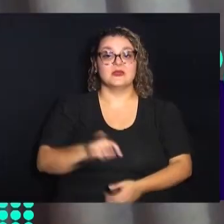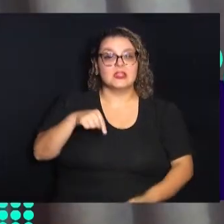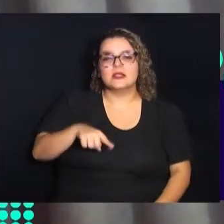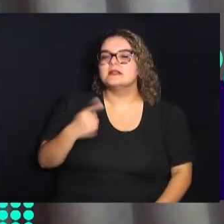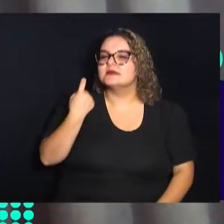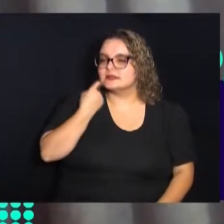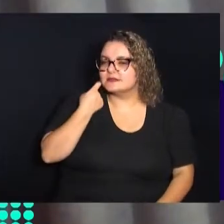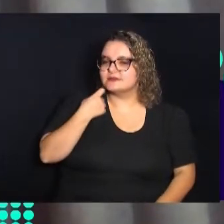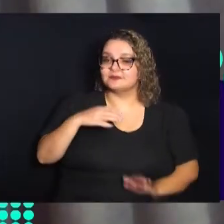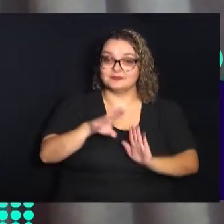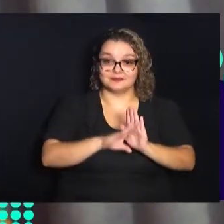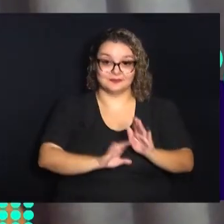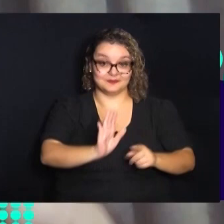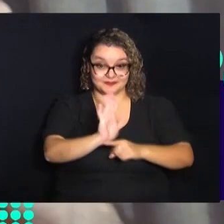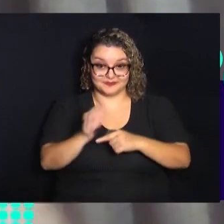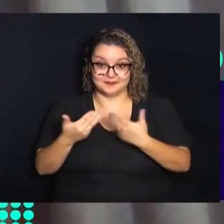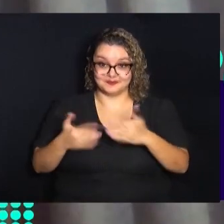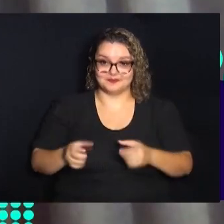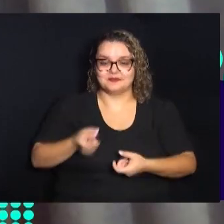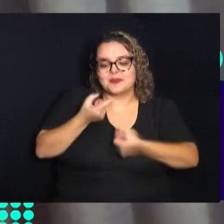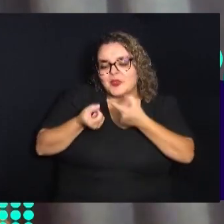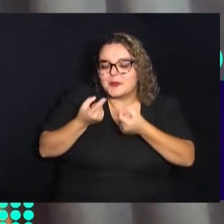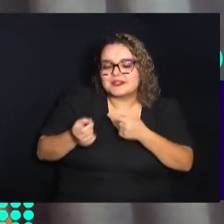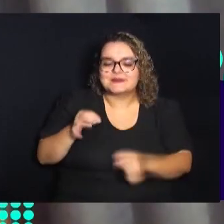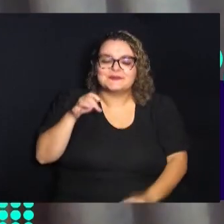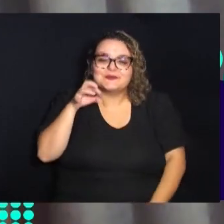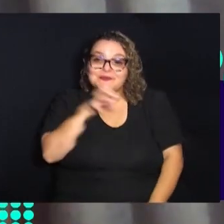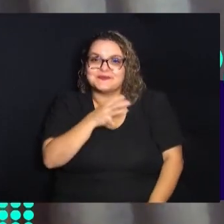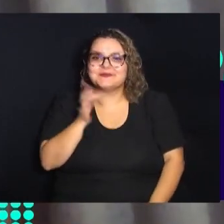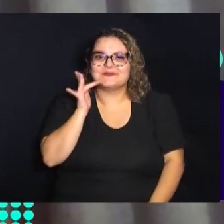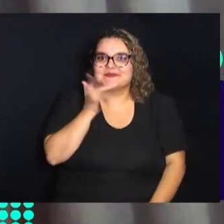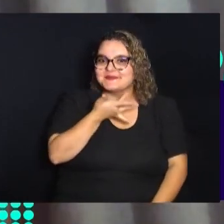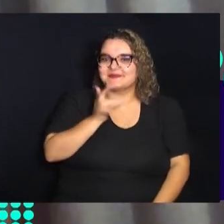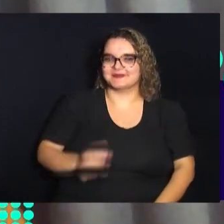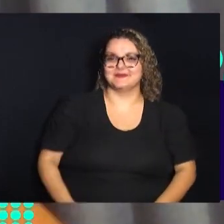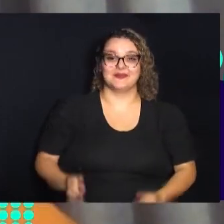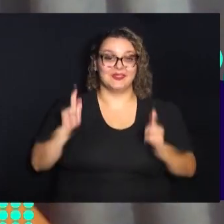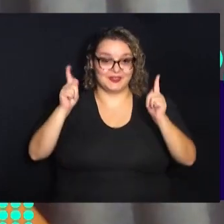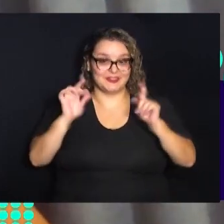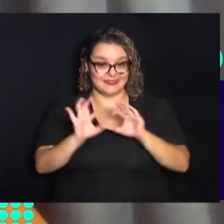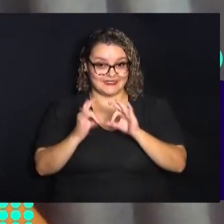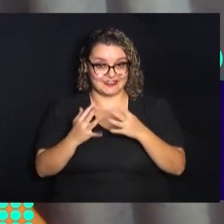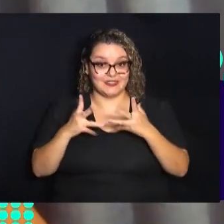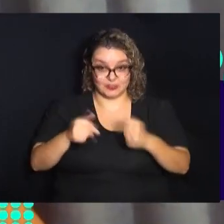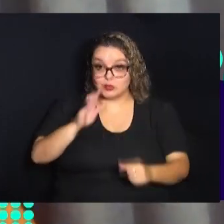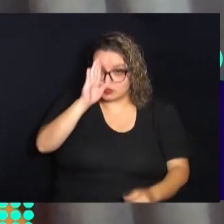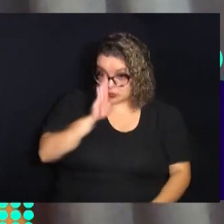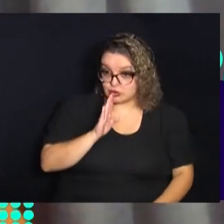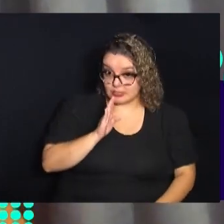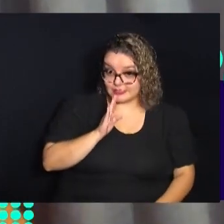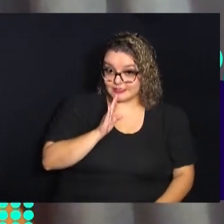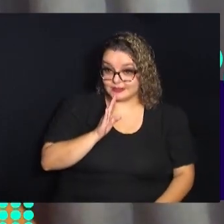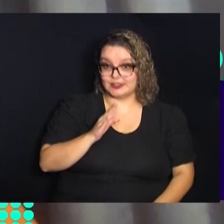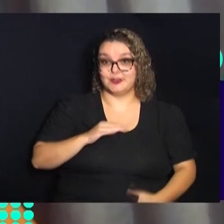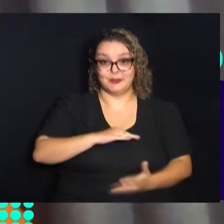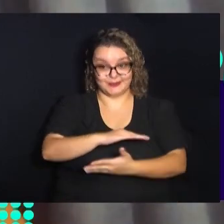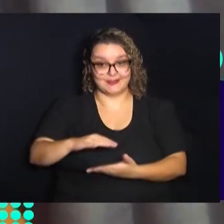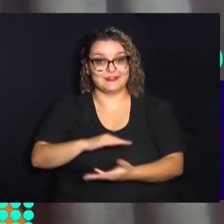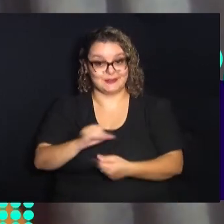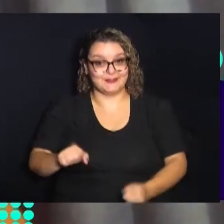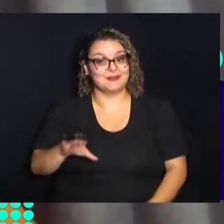Que tal para essa sexta um programa com cinema ao ar livre, pipoca quentinha feita na hora, diversão em família e tudo isso de graça,